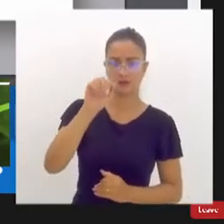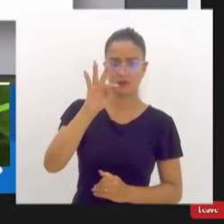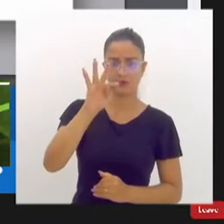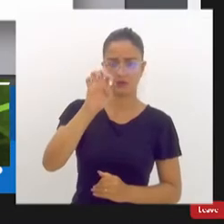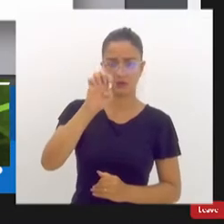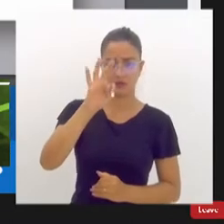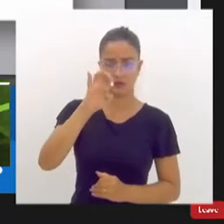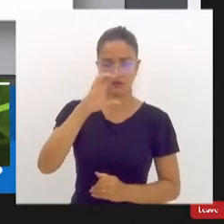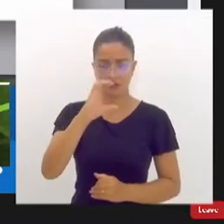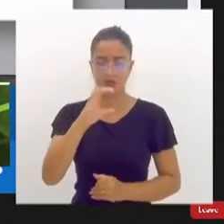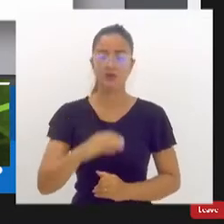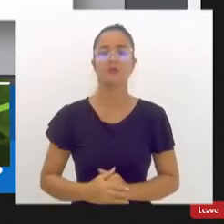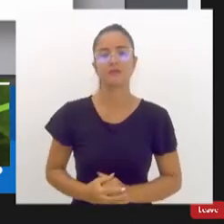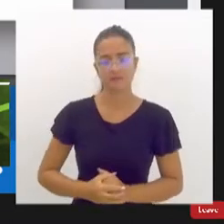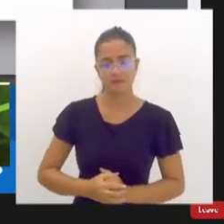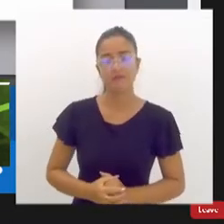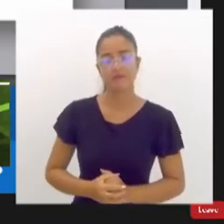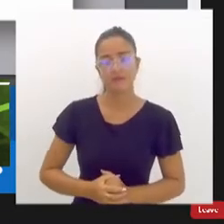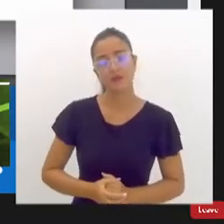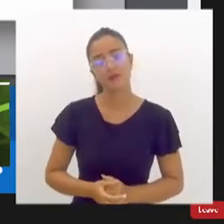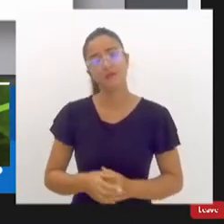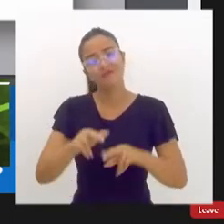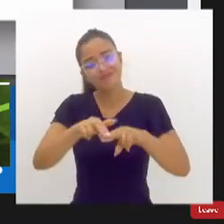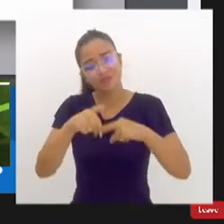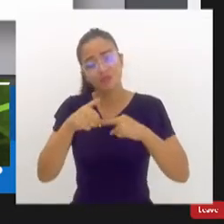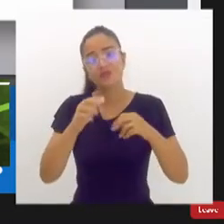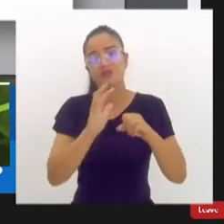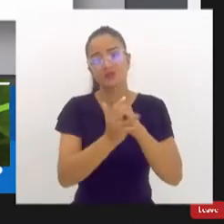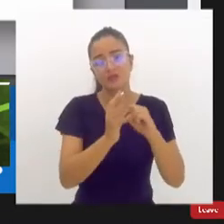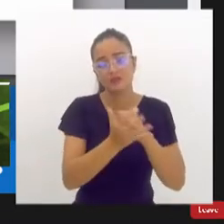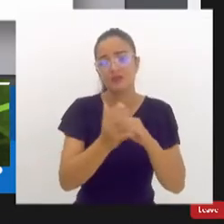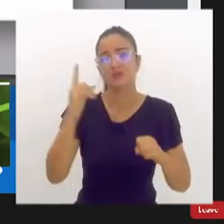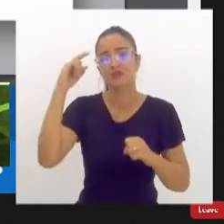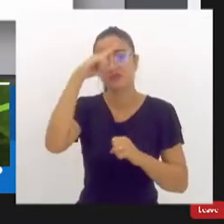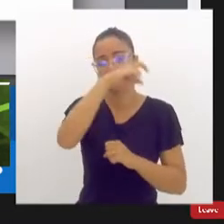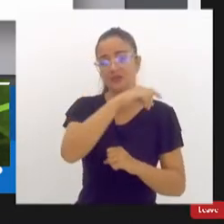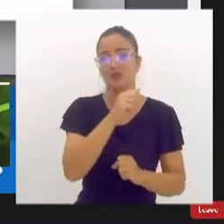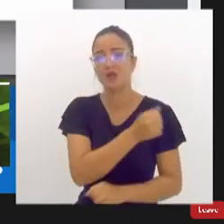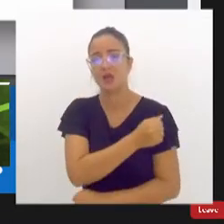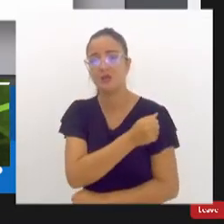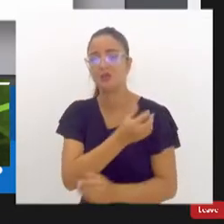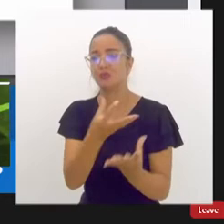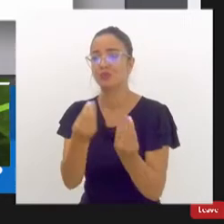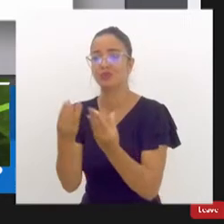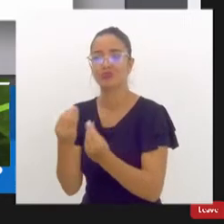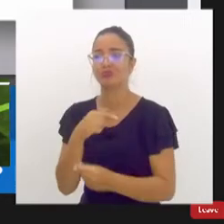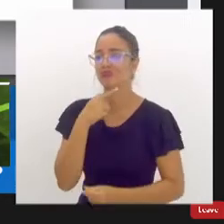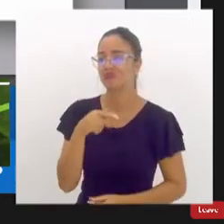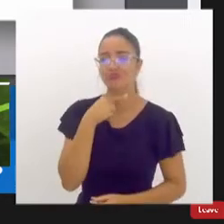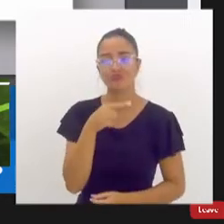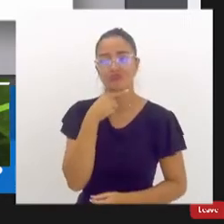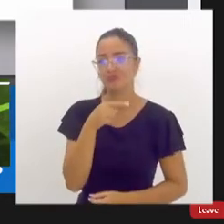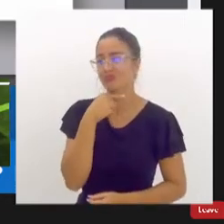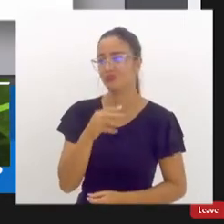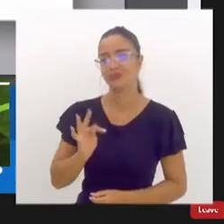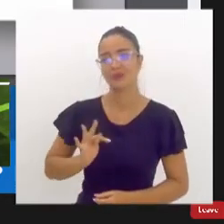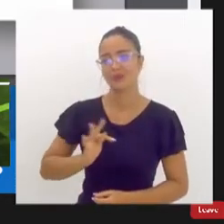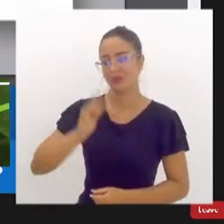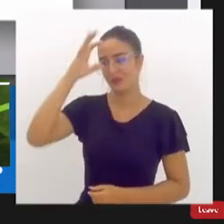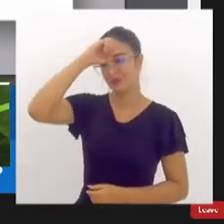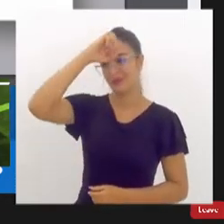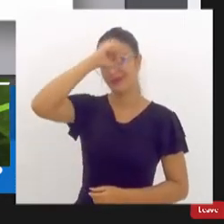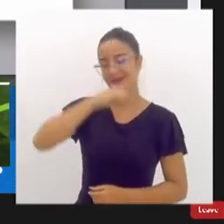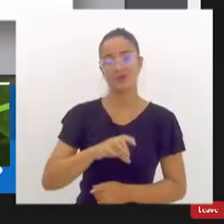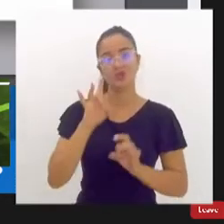é integrada, só que em razão da pandemia, novamente, muitos alunos não concluíram a parte técnica, concluíram só a